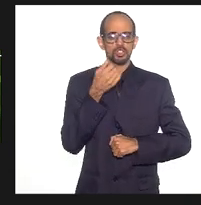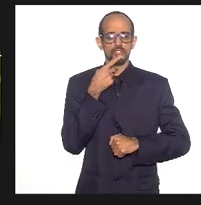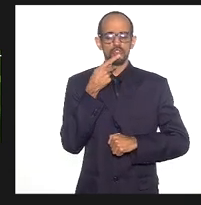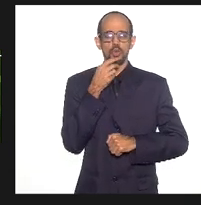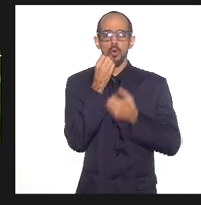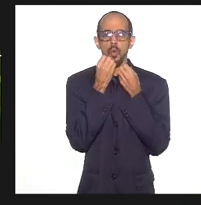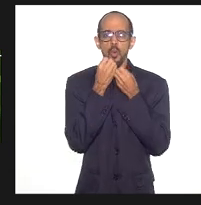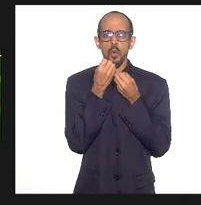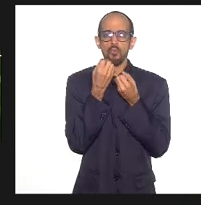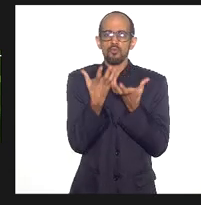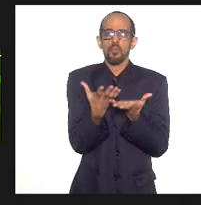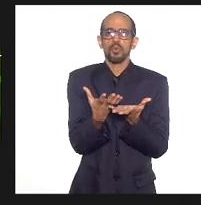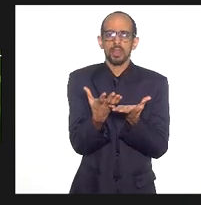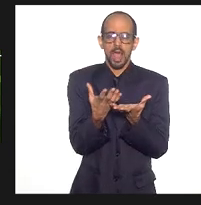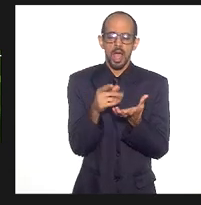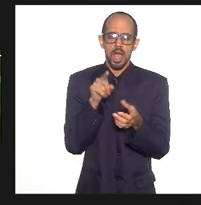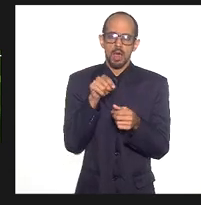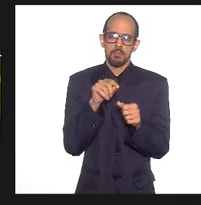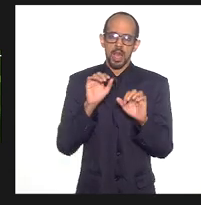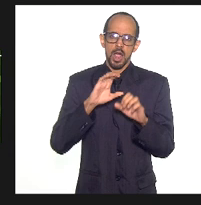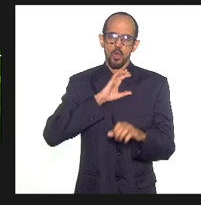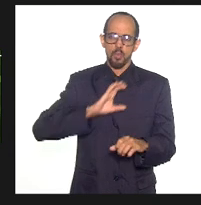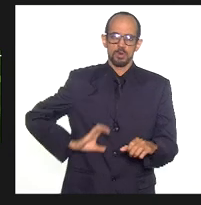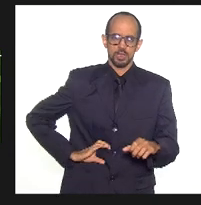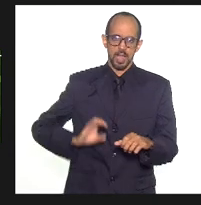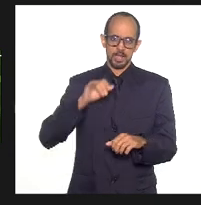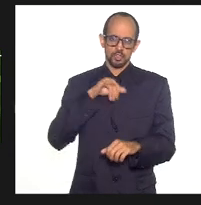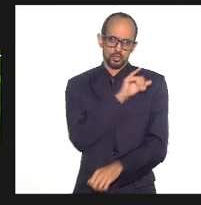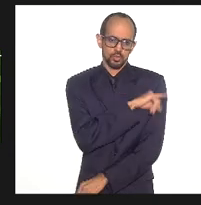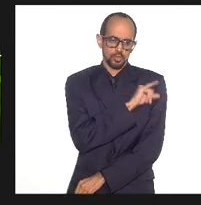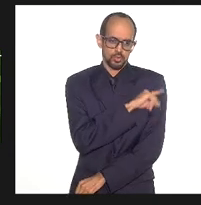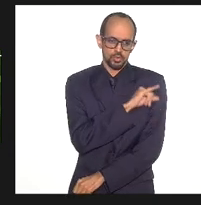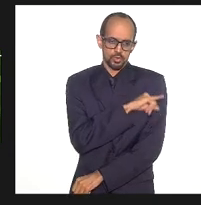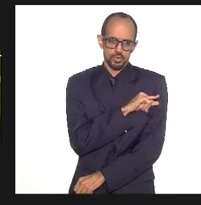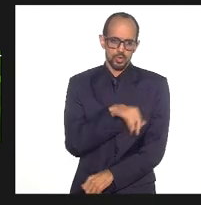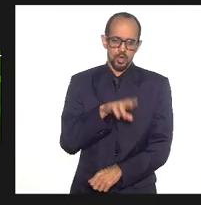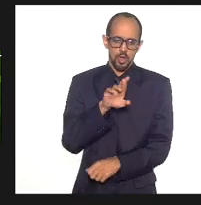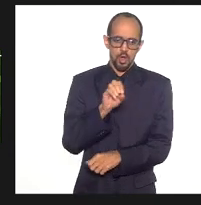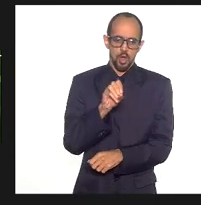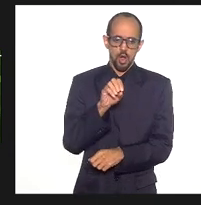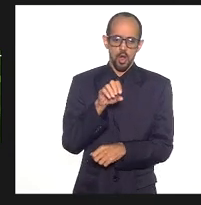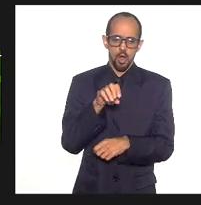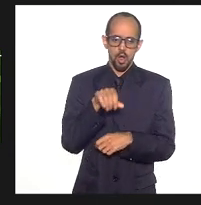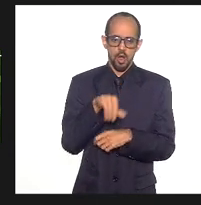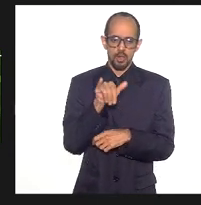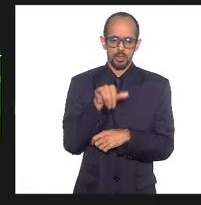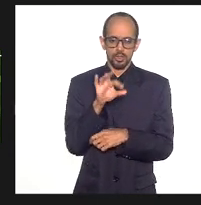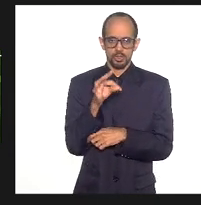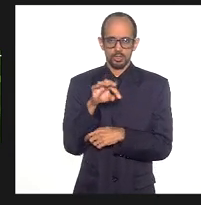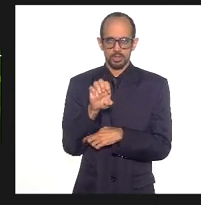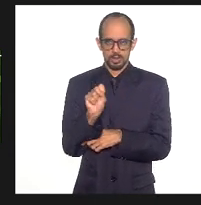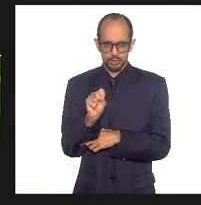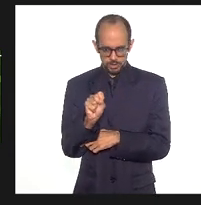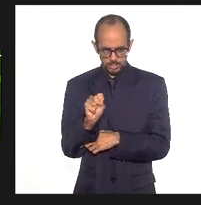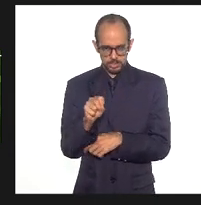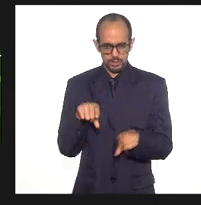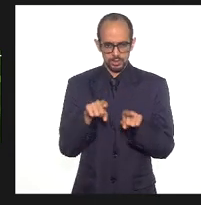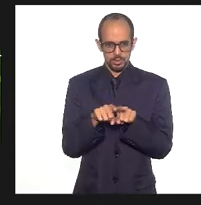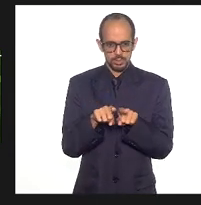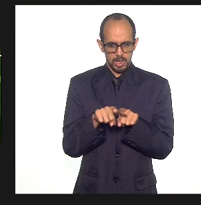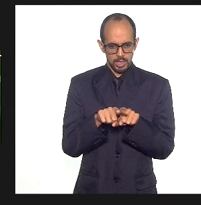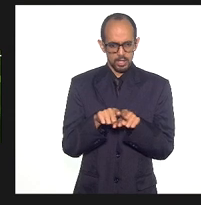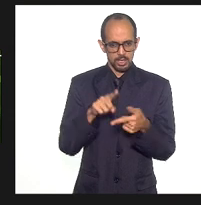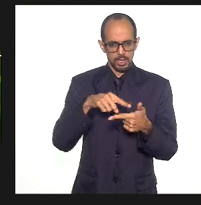participações governamentais, royalty e participação especial. Temos alguns gráficos que ilustram bem e